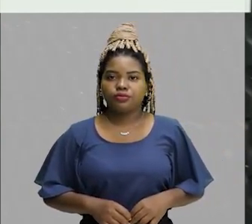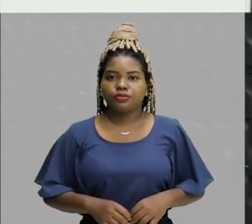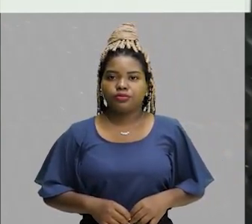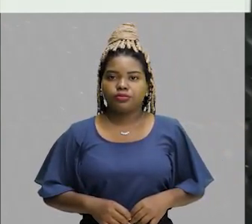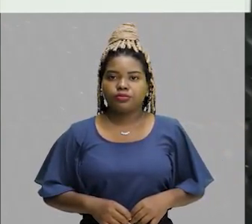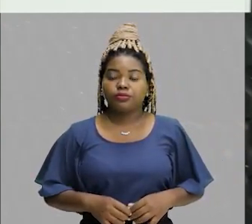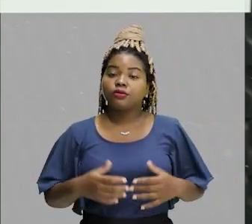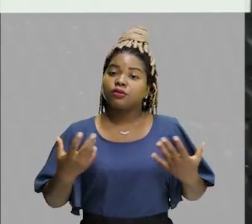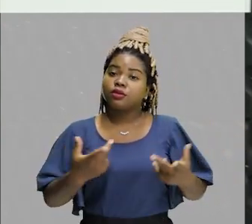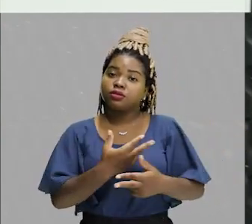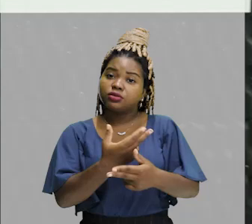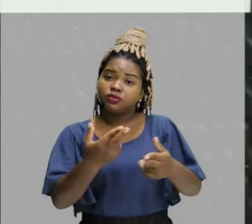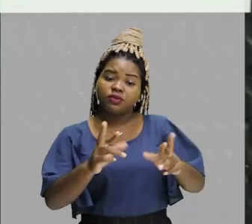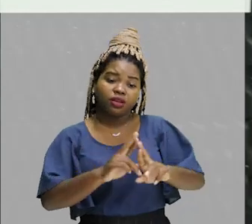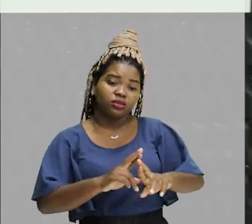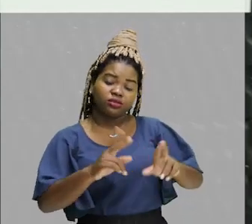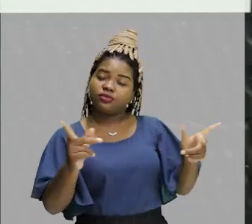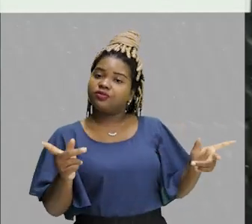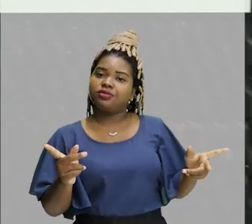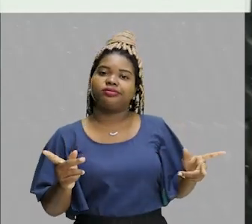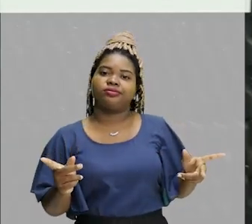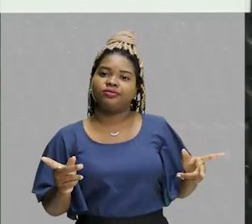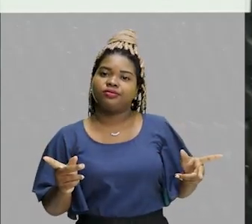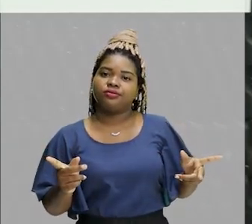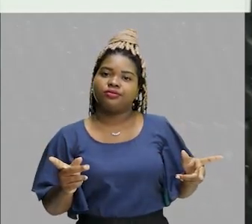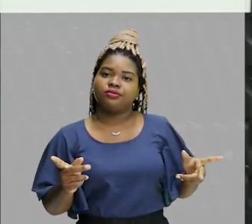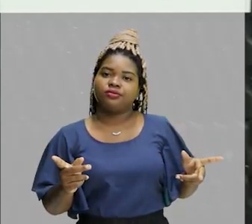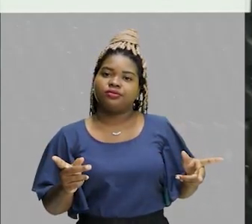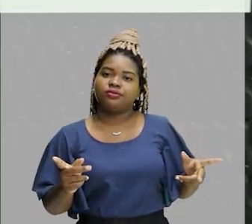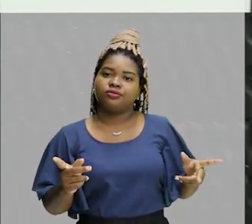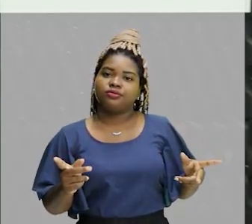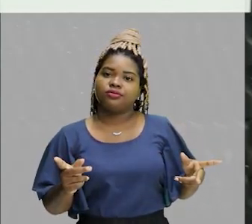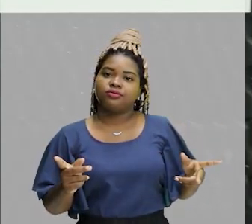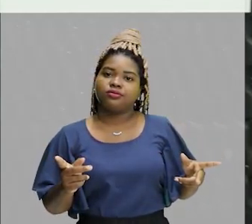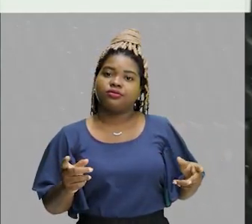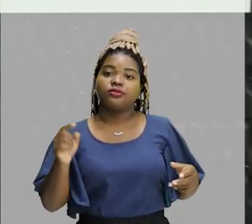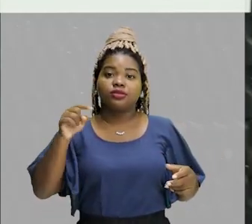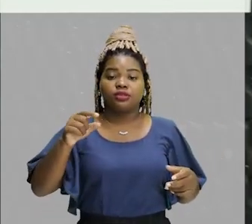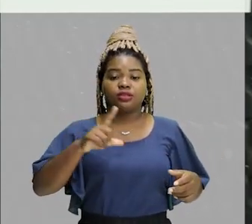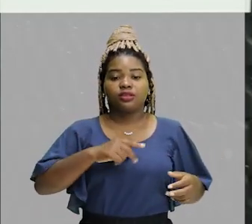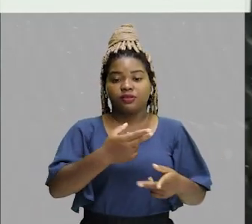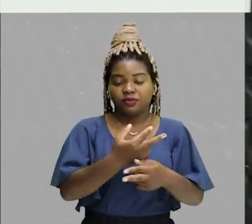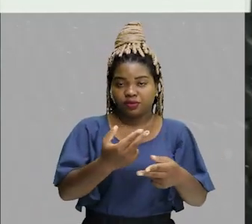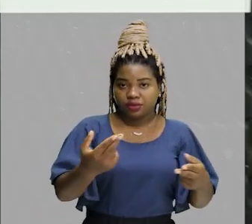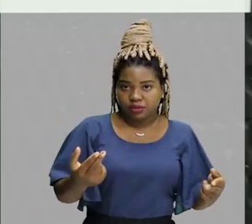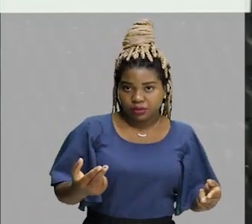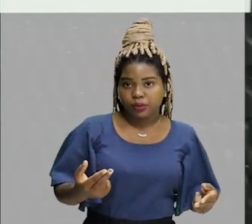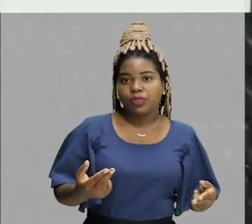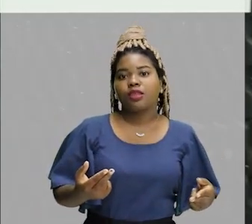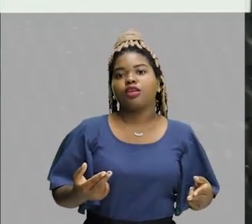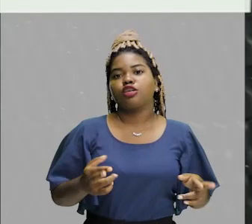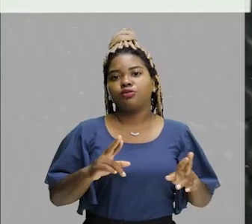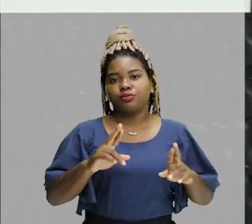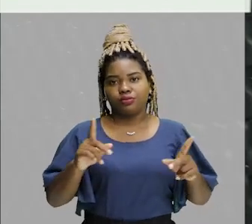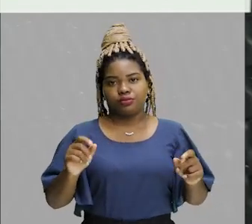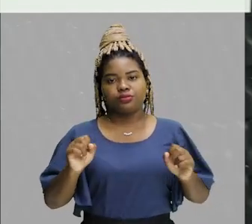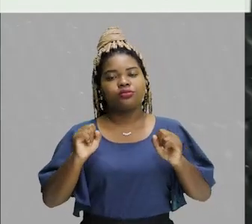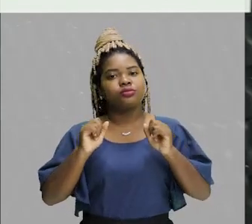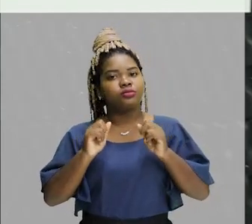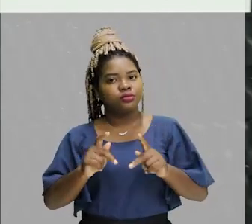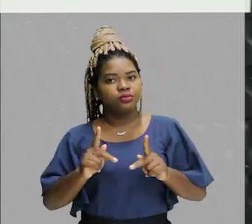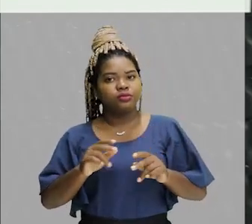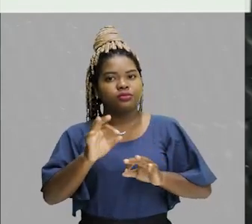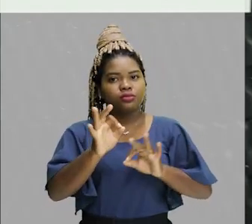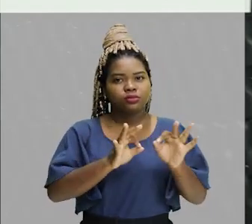aqui, são várias as diferenças, meus amores. Então aqui tem mais algumas e a gente vai construindo aqui, ó, step by step, passo a passo,